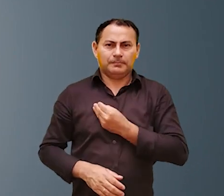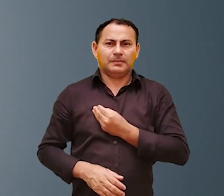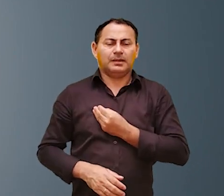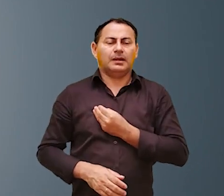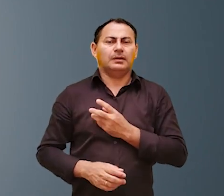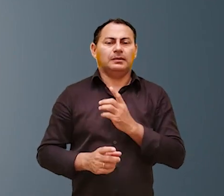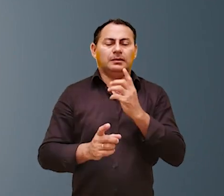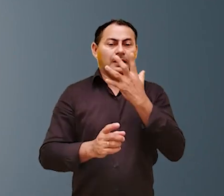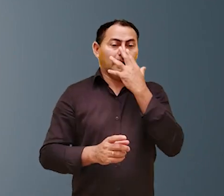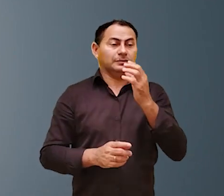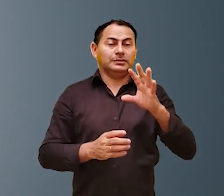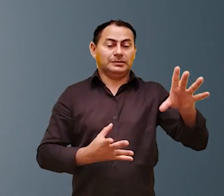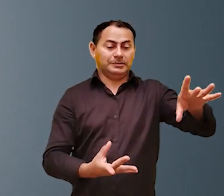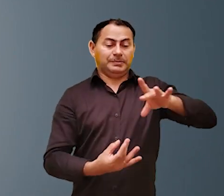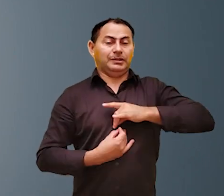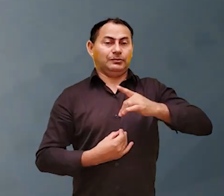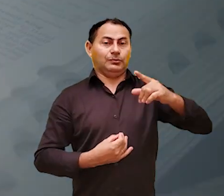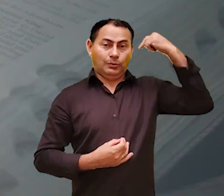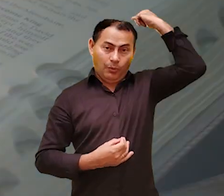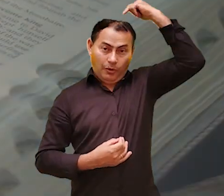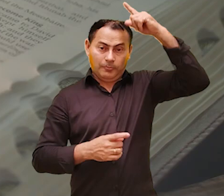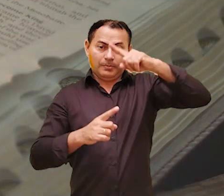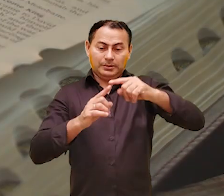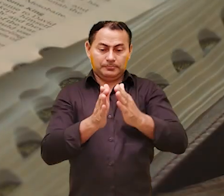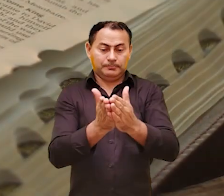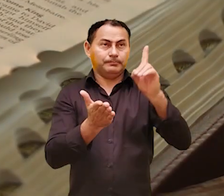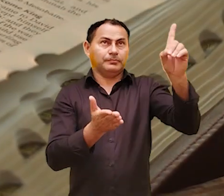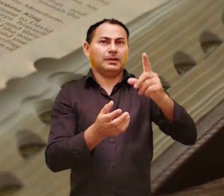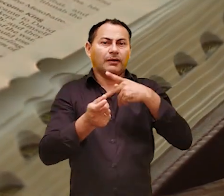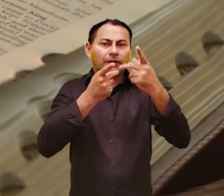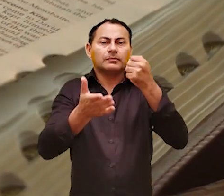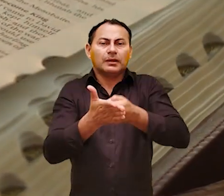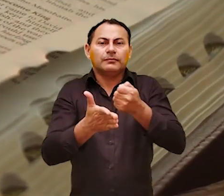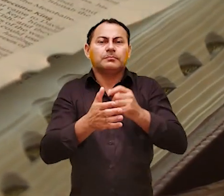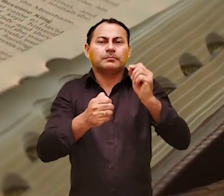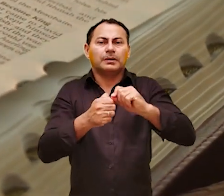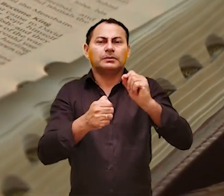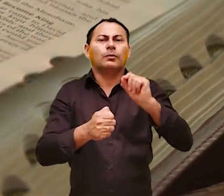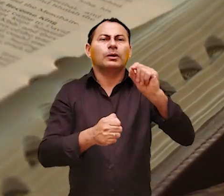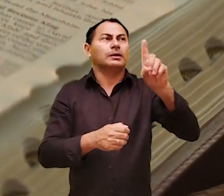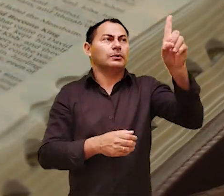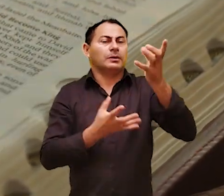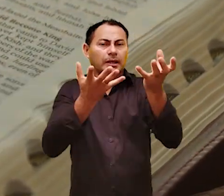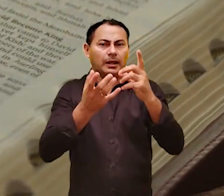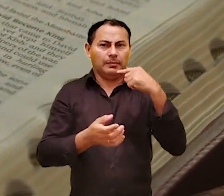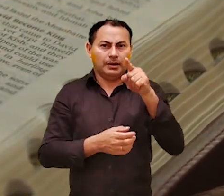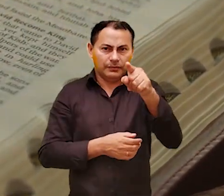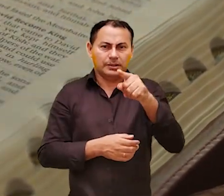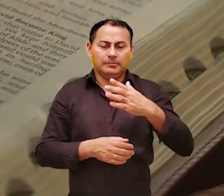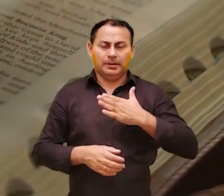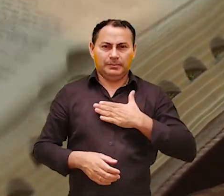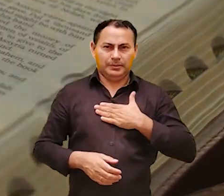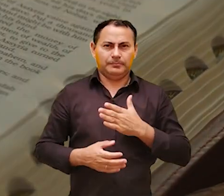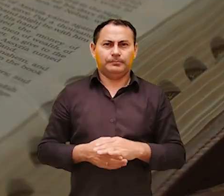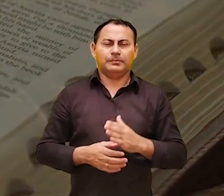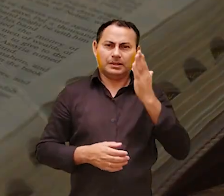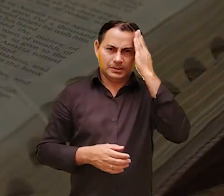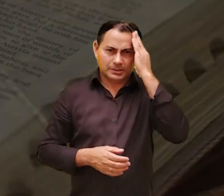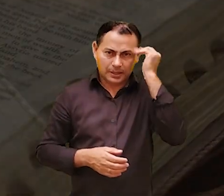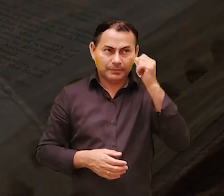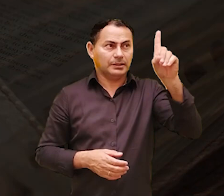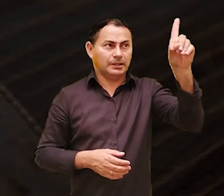suas vidas, elas se acham muito espirituais. Mas as Escrituras dizem o que devemos fazer, o que Deus quer para você e para